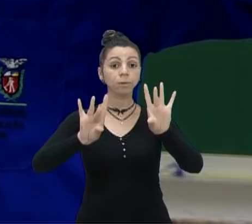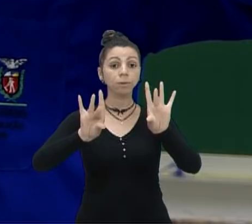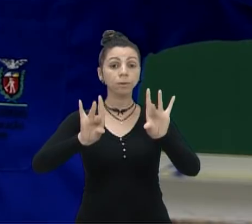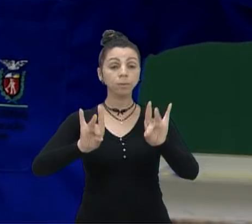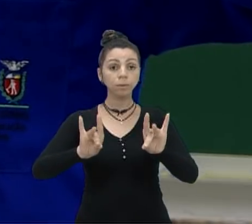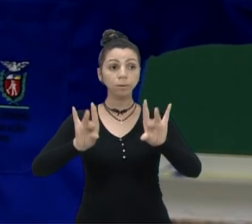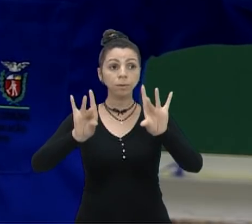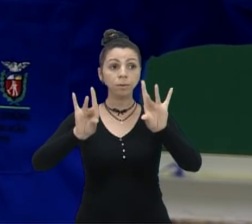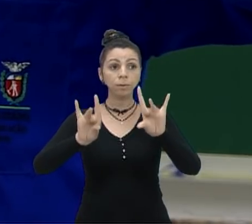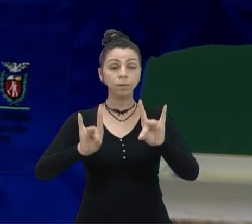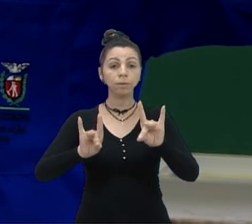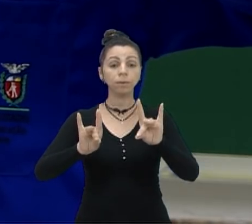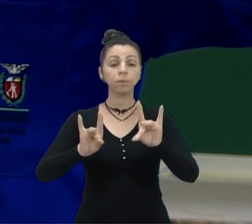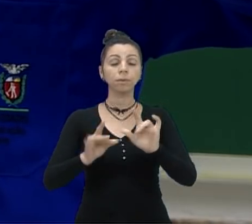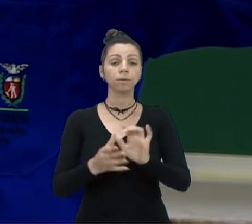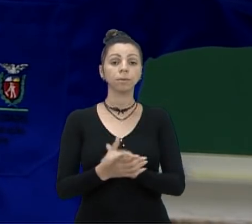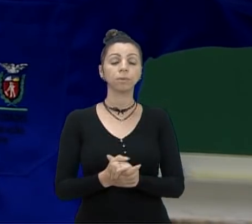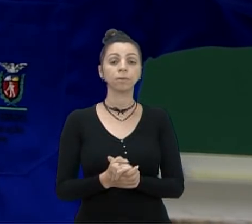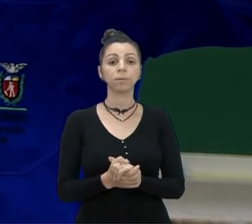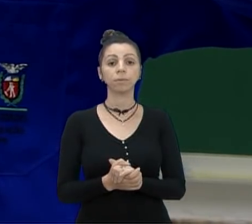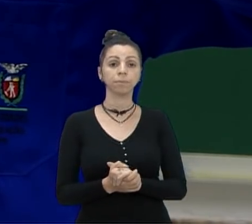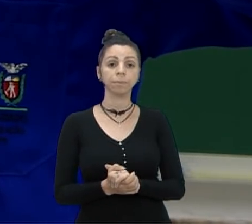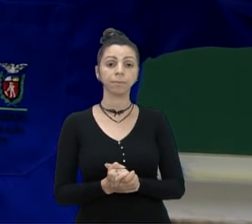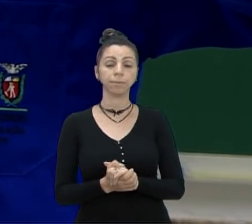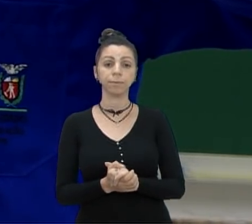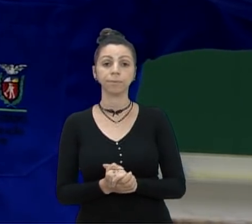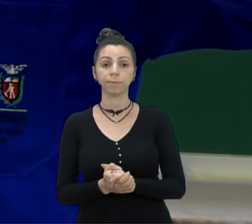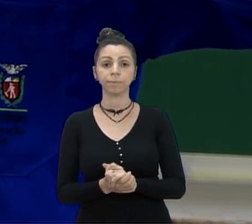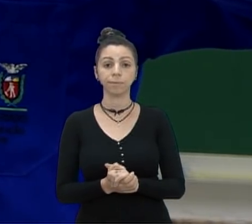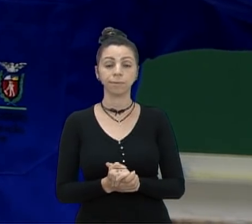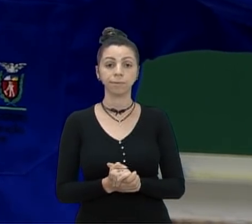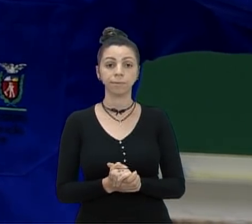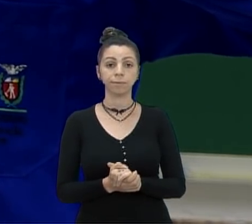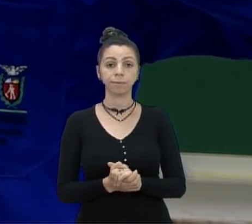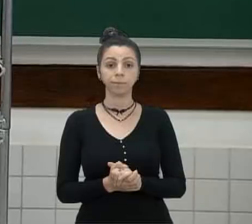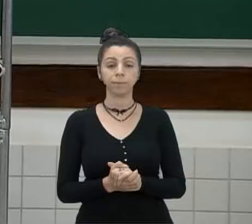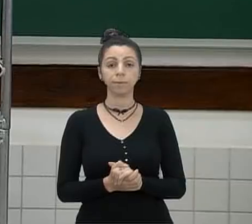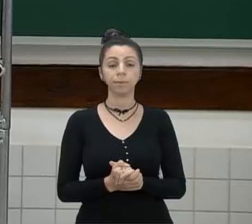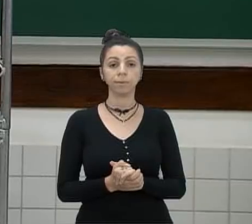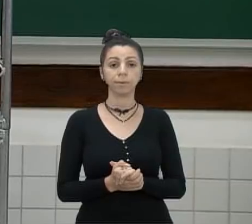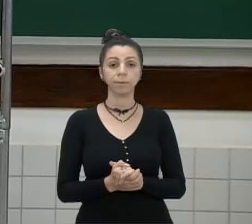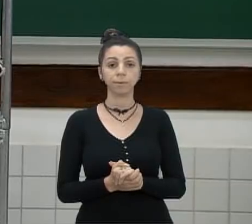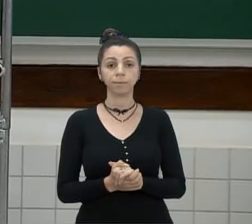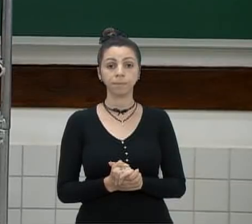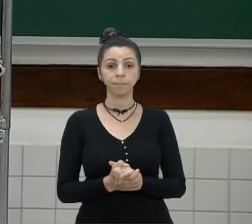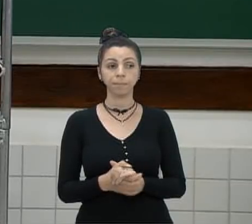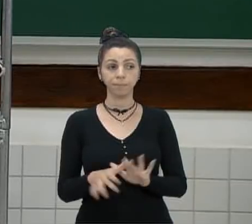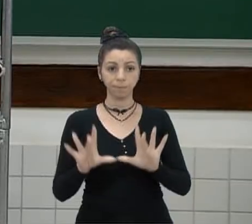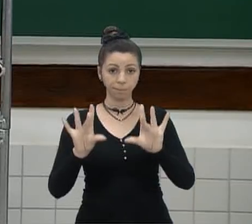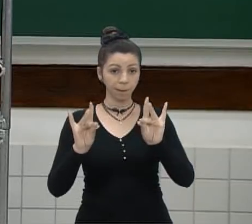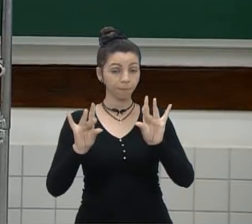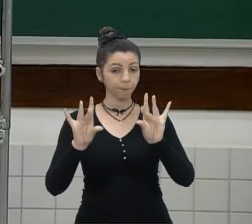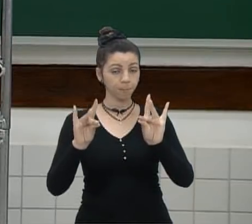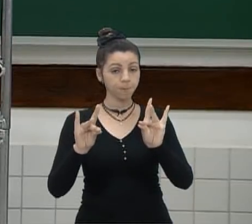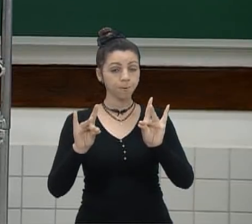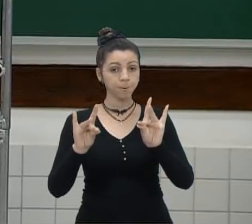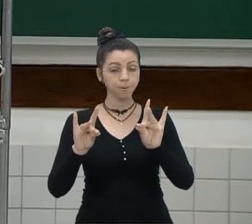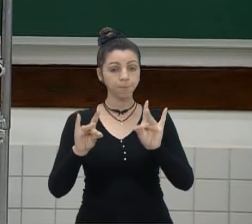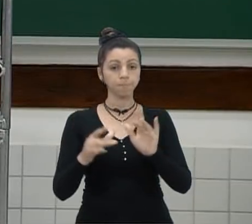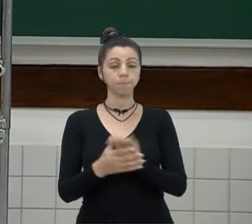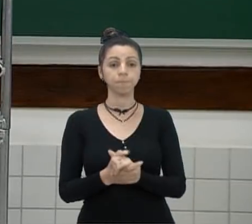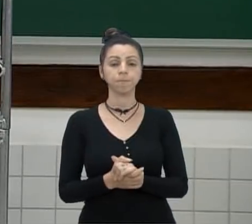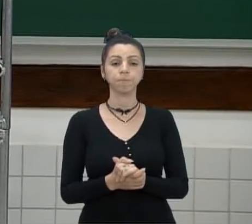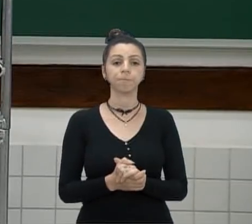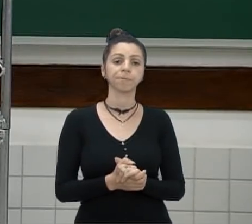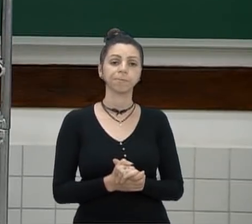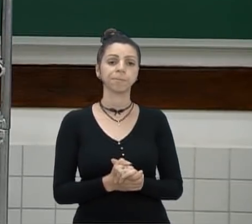viscoso. É a resistência que ele tem ao sair deste pote que ele está contido.